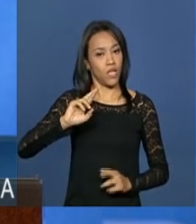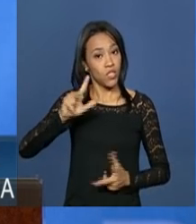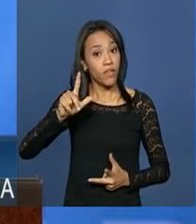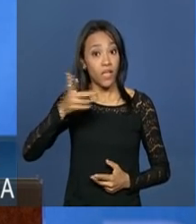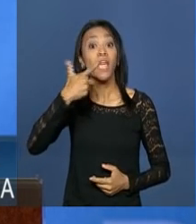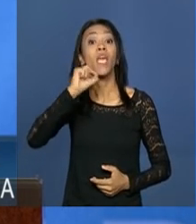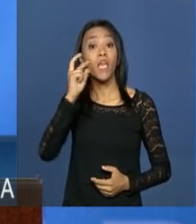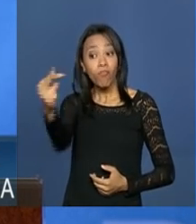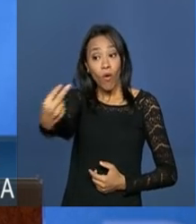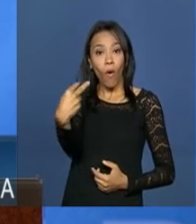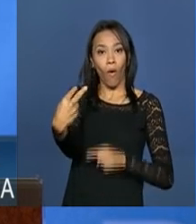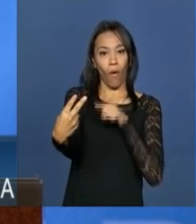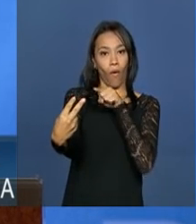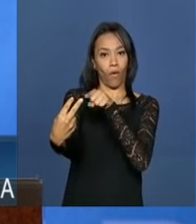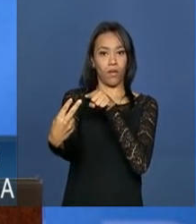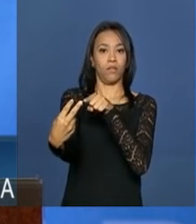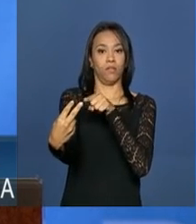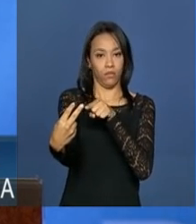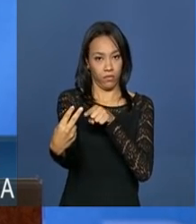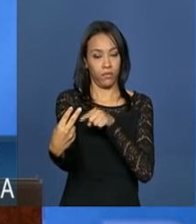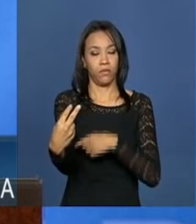em quem olha para a pessoa.